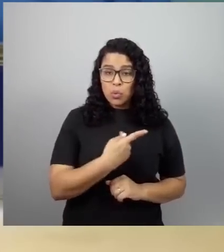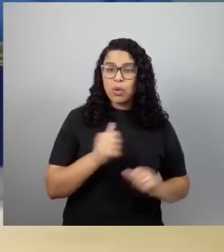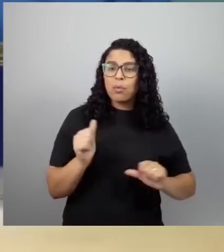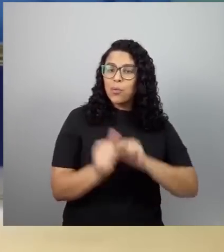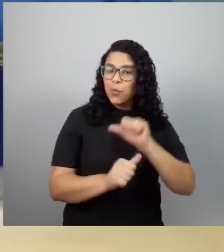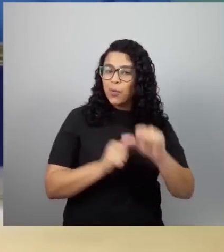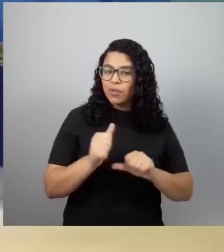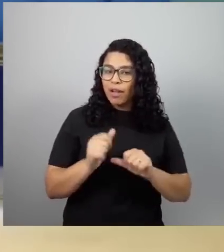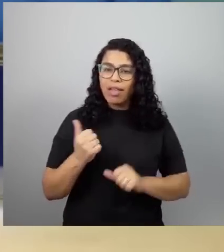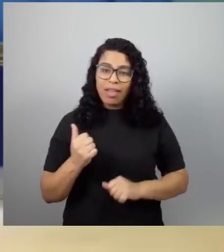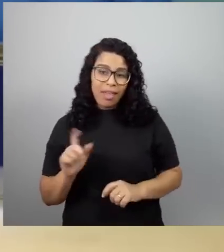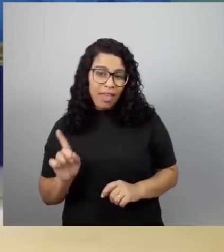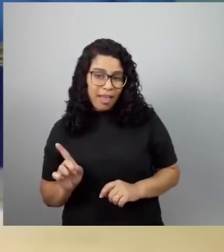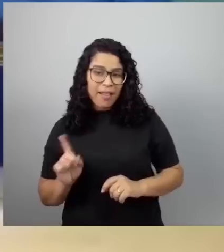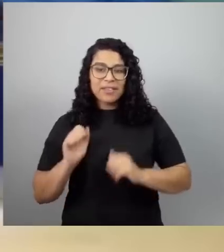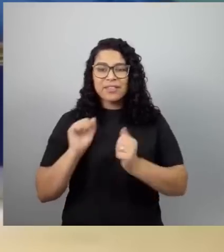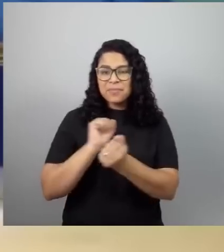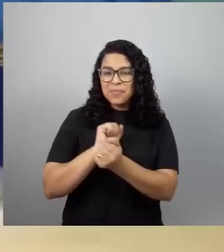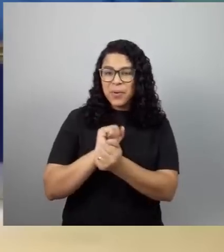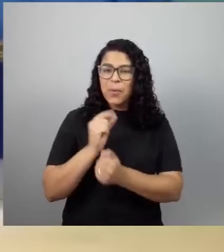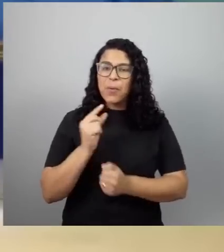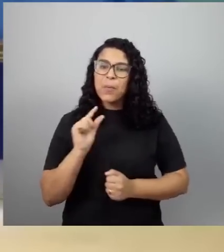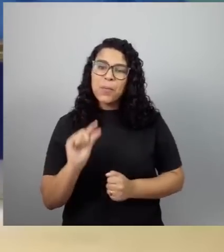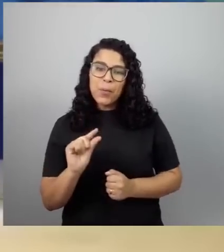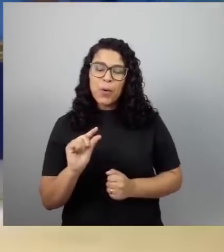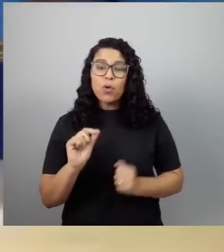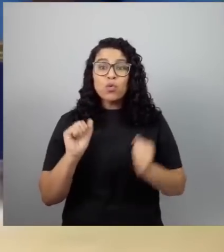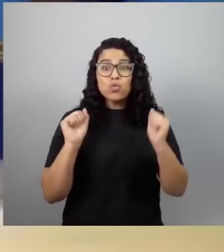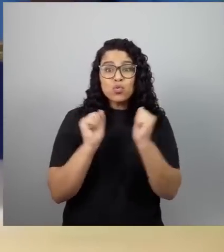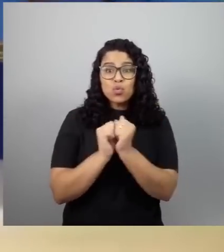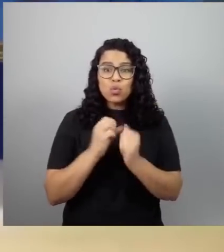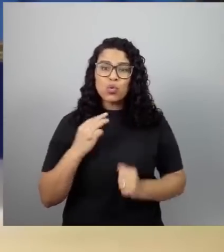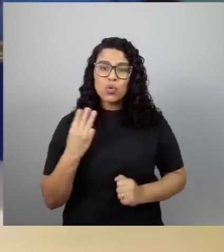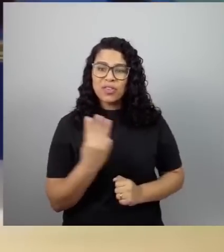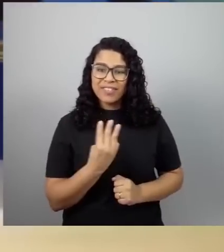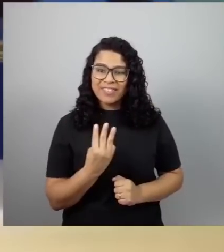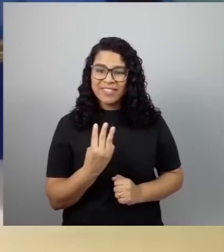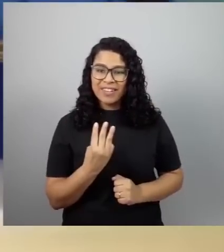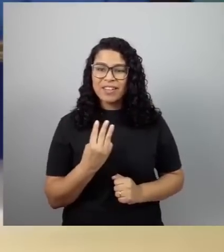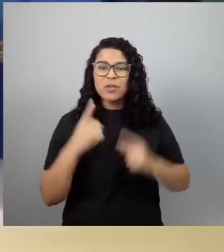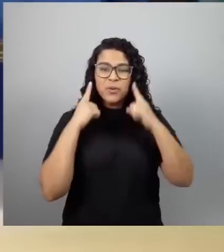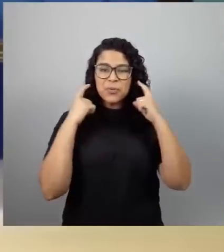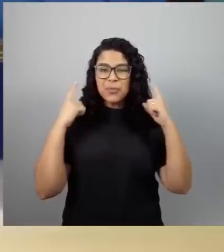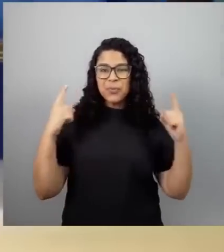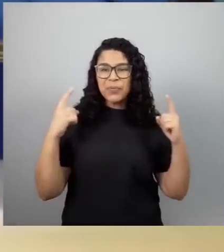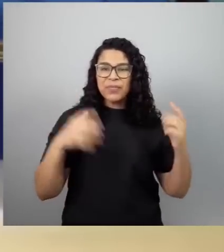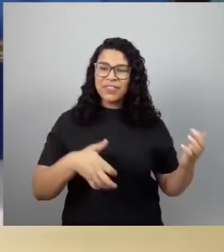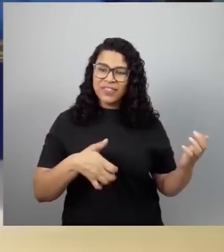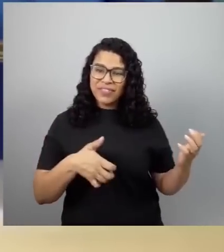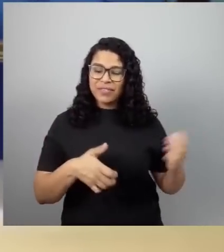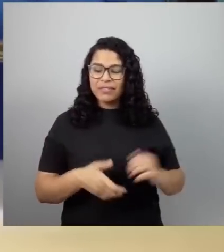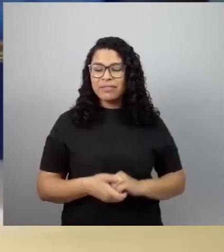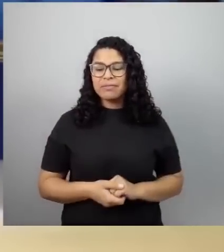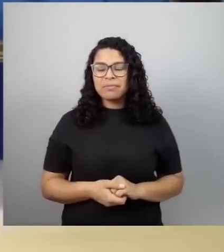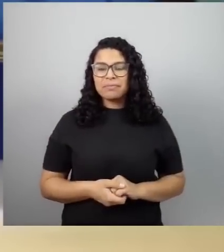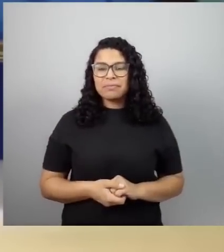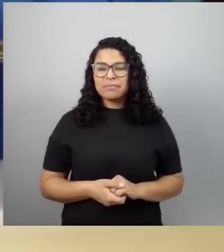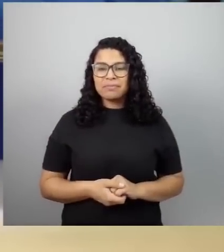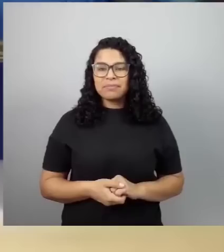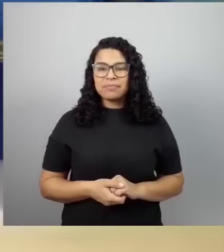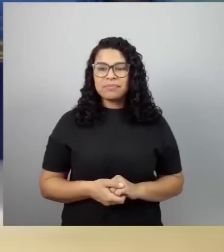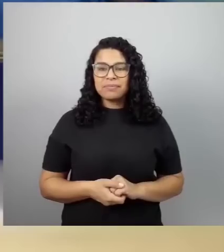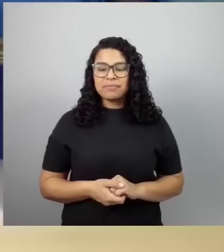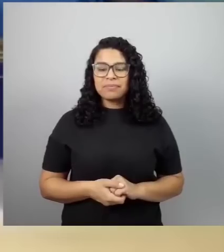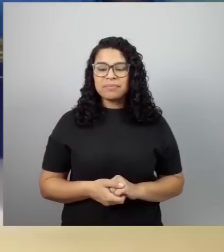e a Miriam já vai esperar a gente fazer juntinho o som do nosso violão, tá bom? Vamos lá, Ana?